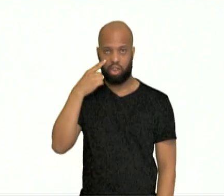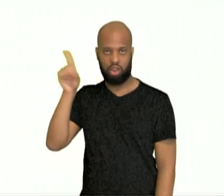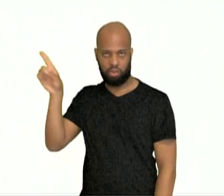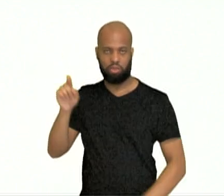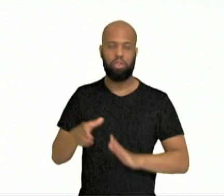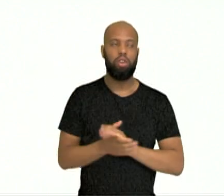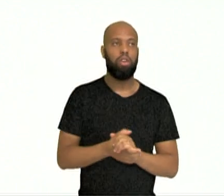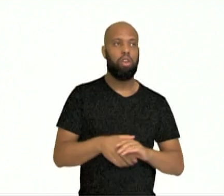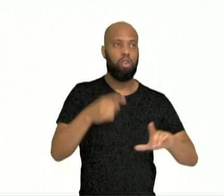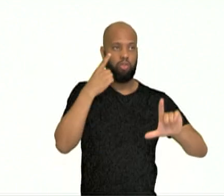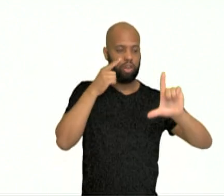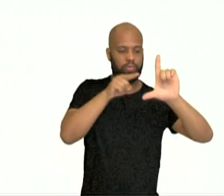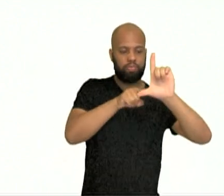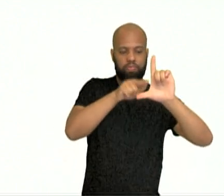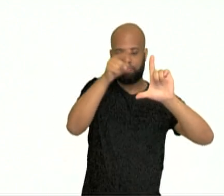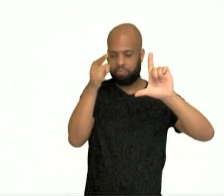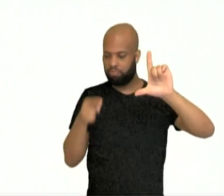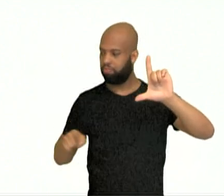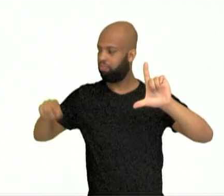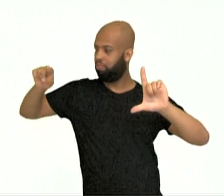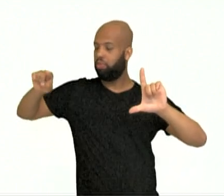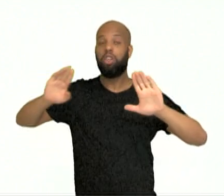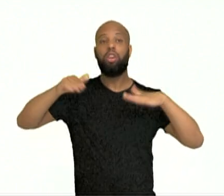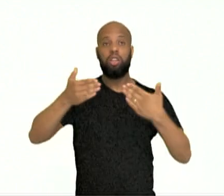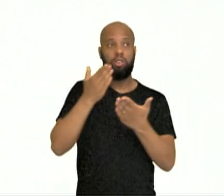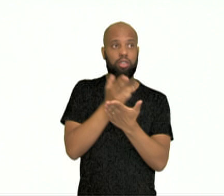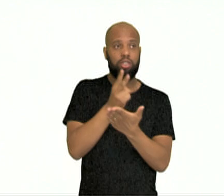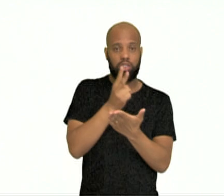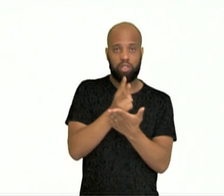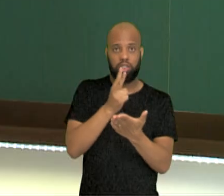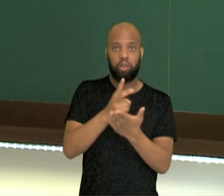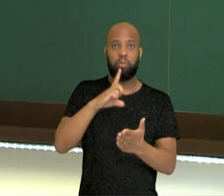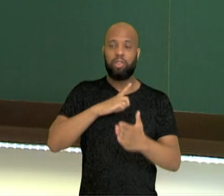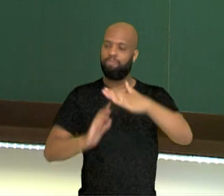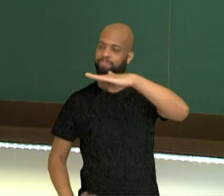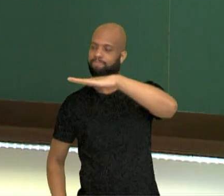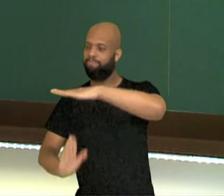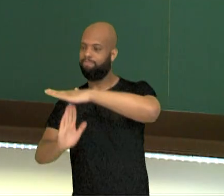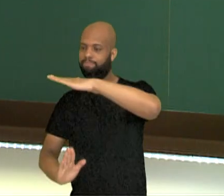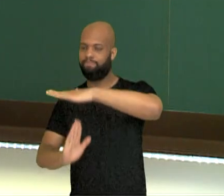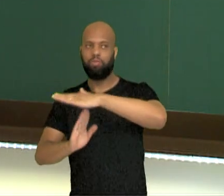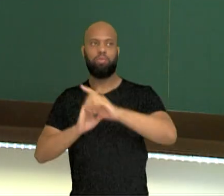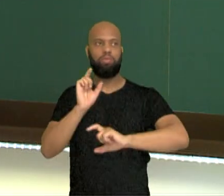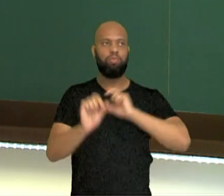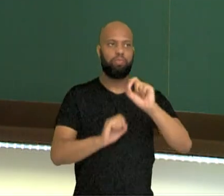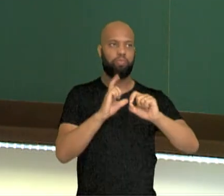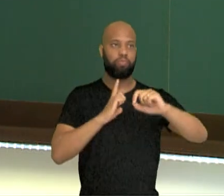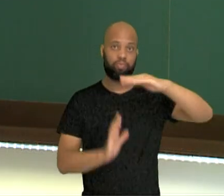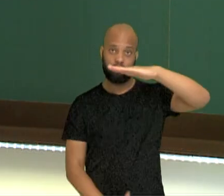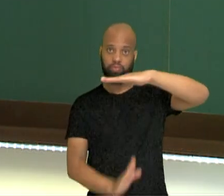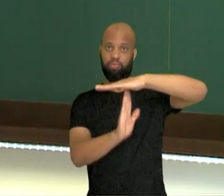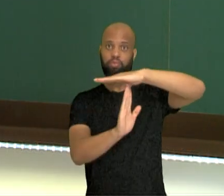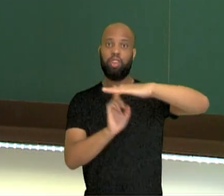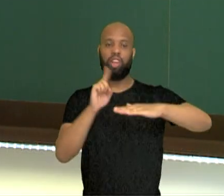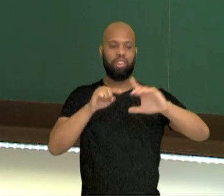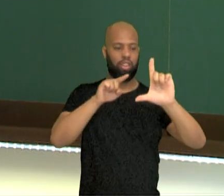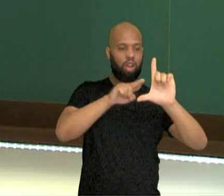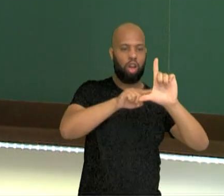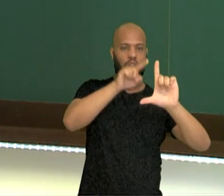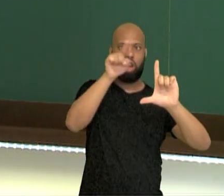seno, lembrando que sempre vai ter um valor máximo, que nessa representação aqui é 1